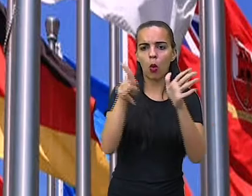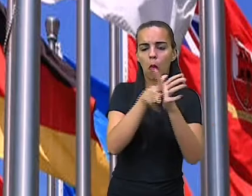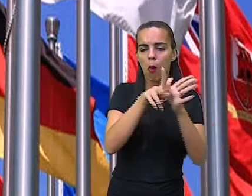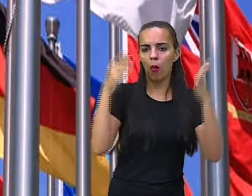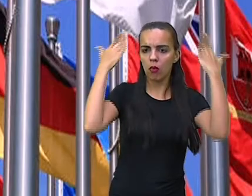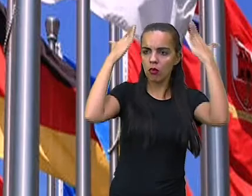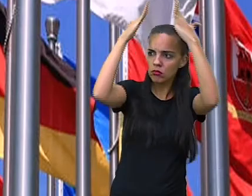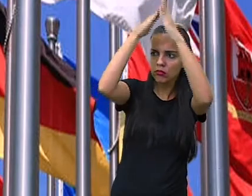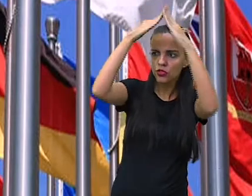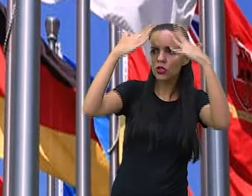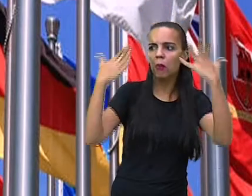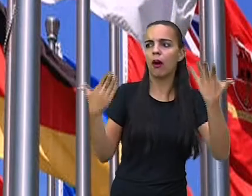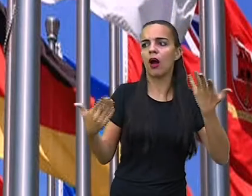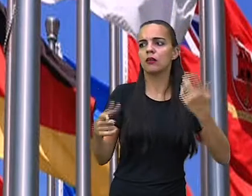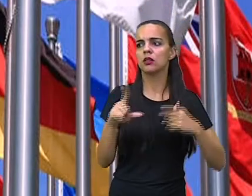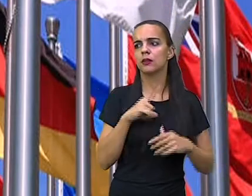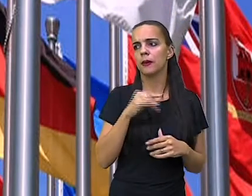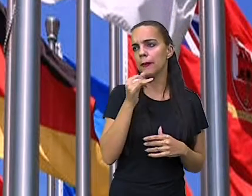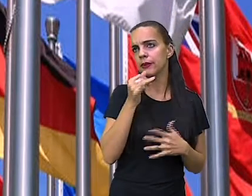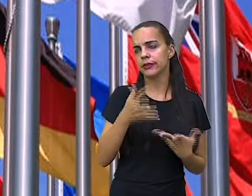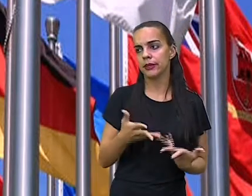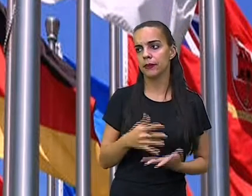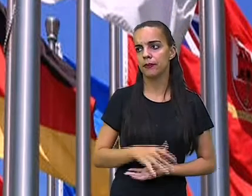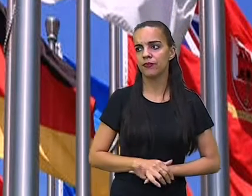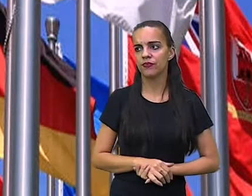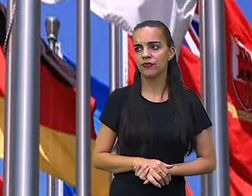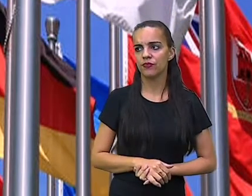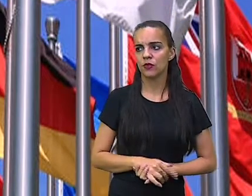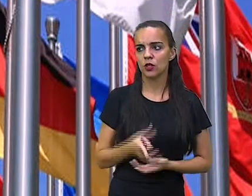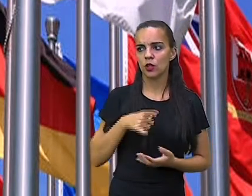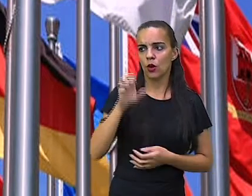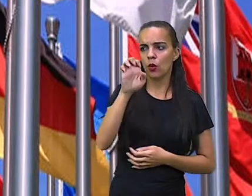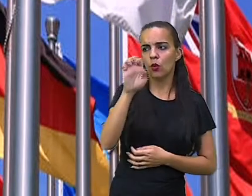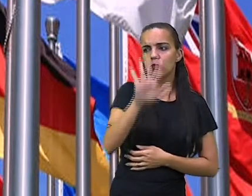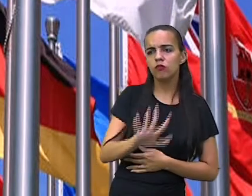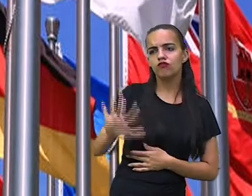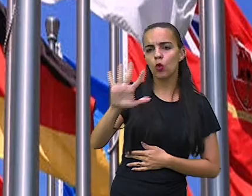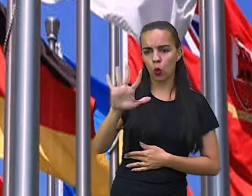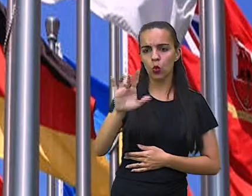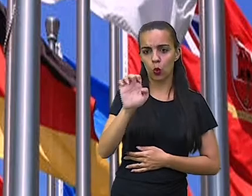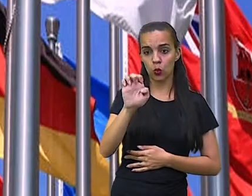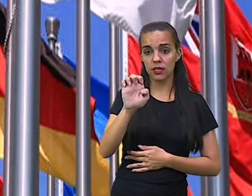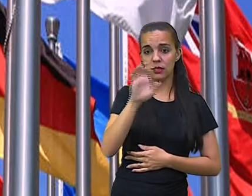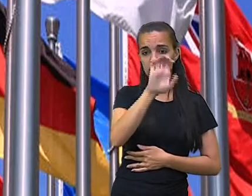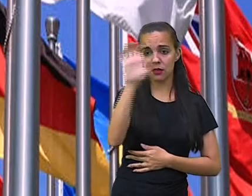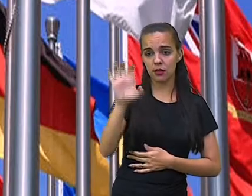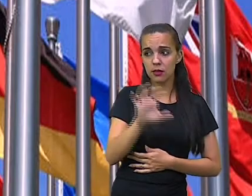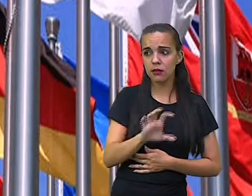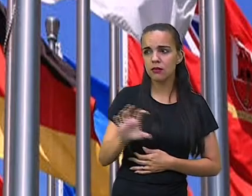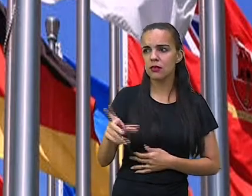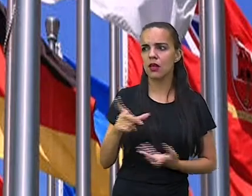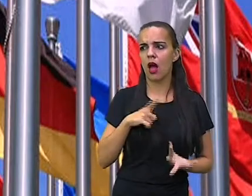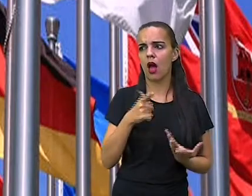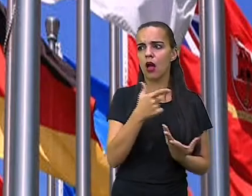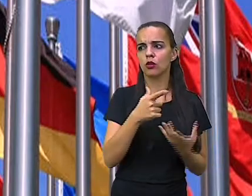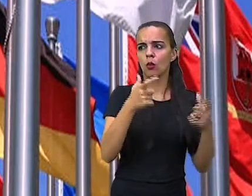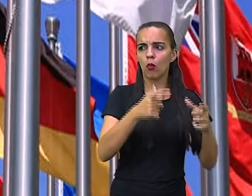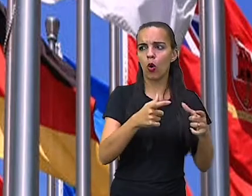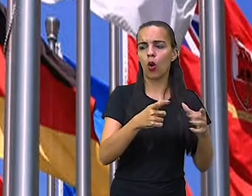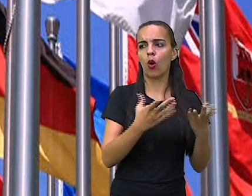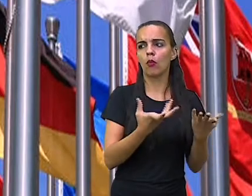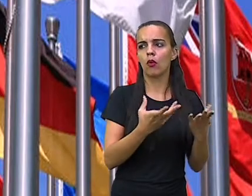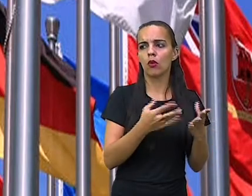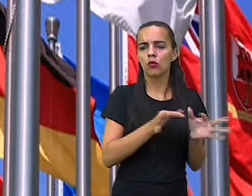como se eles ganham um status de consulado. Então, eles não pagam impostos, eles